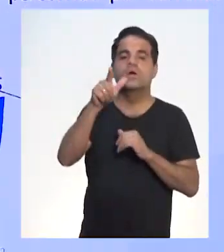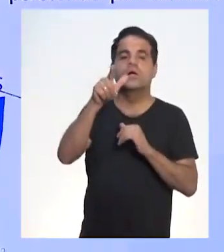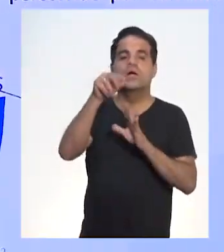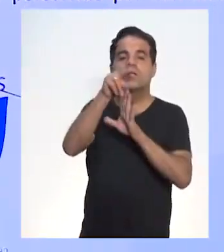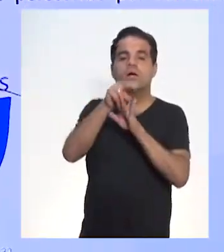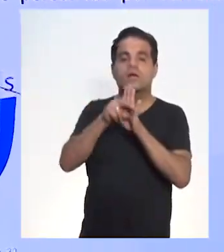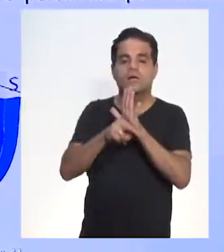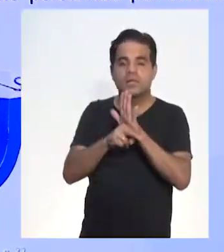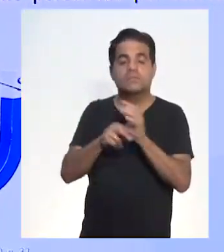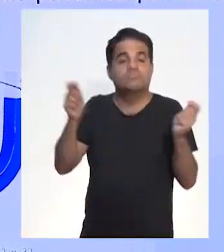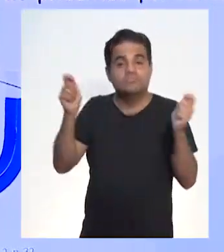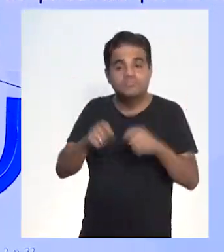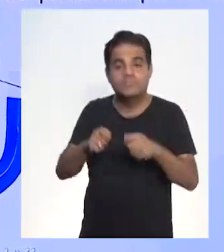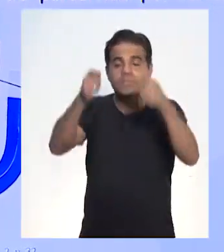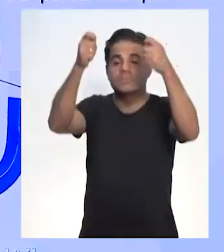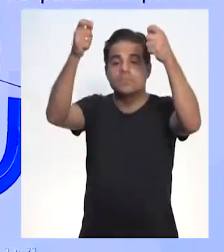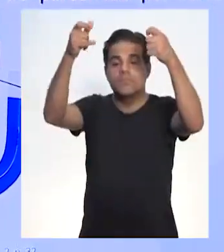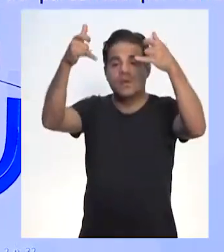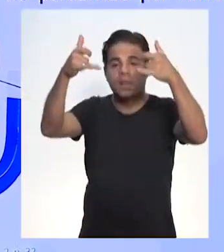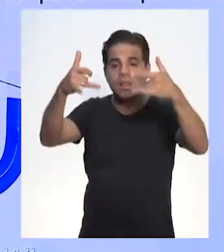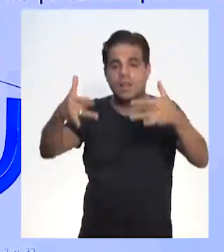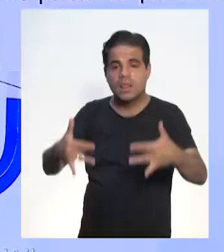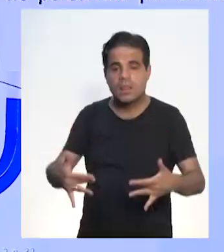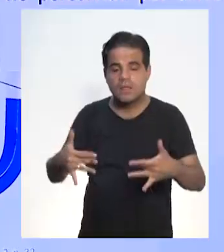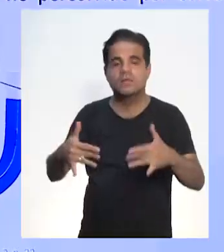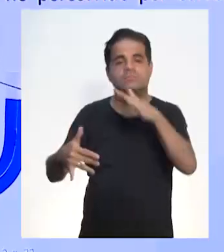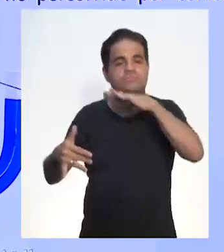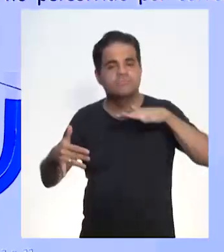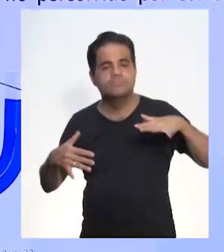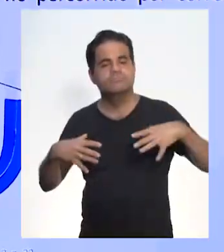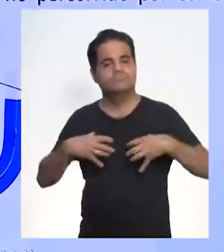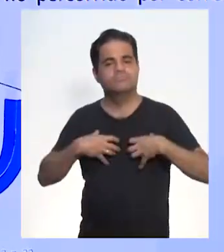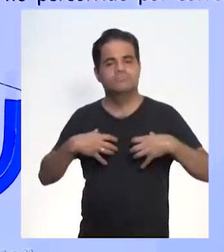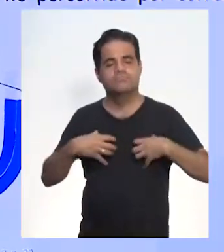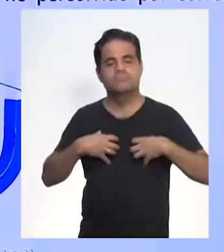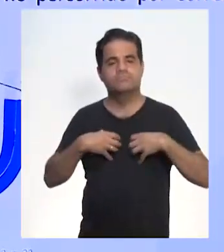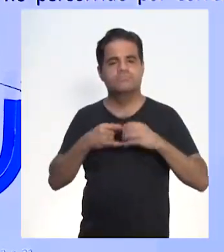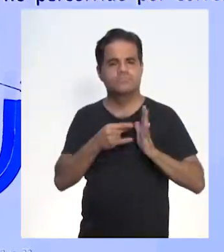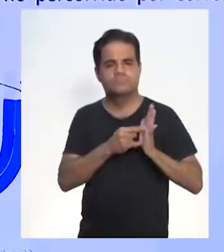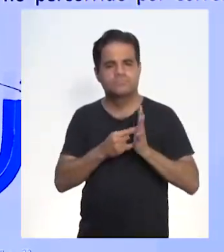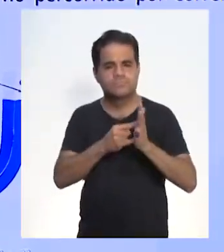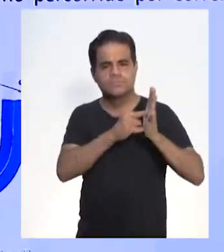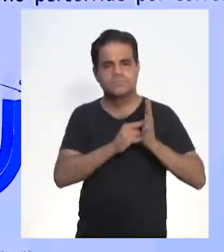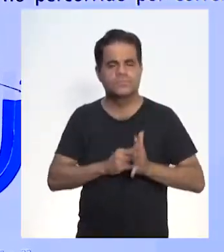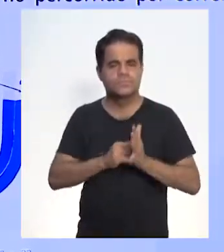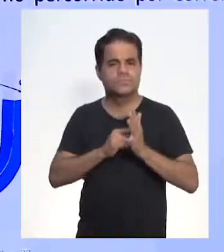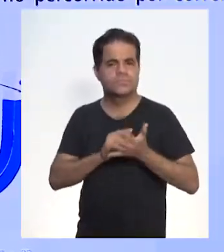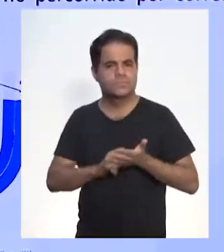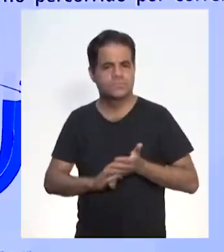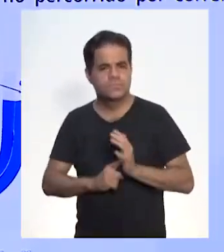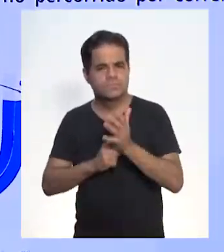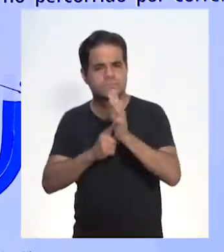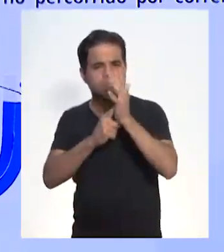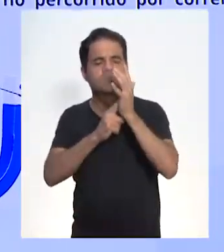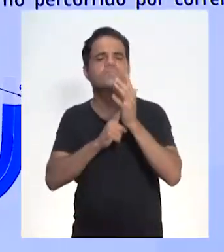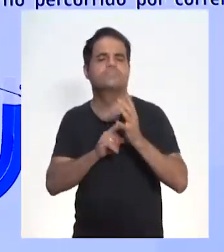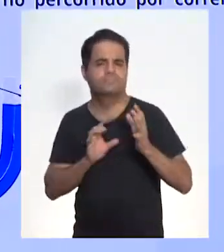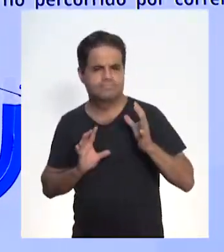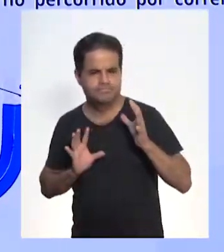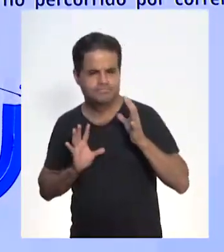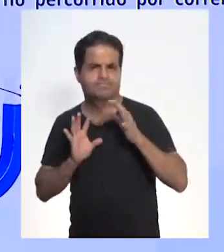Outra regra para poder explicar aqui, o sentido da força magnética, porque o motor elétrico e o gerador elétrico eles estão